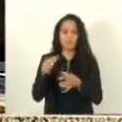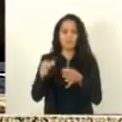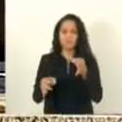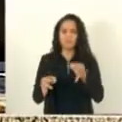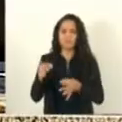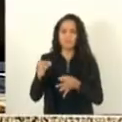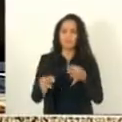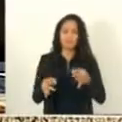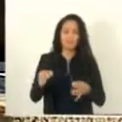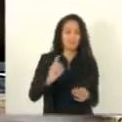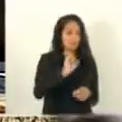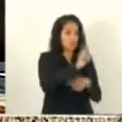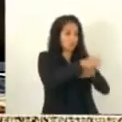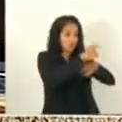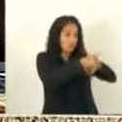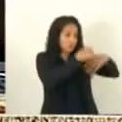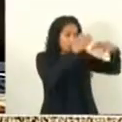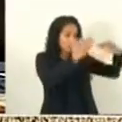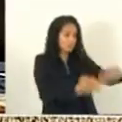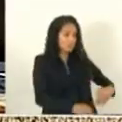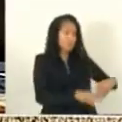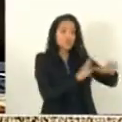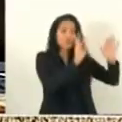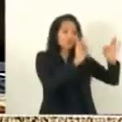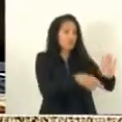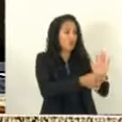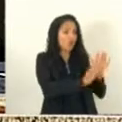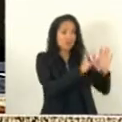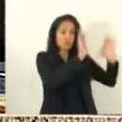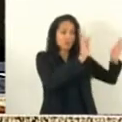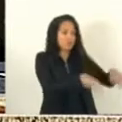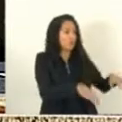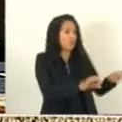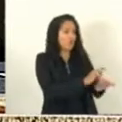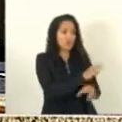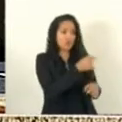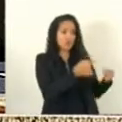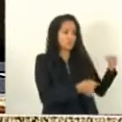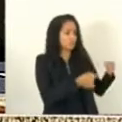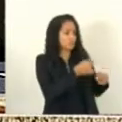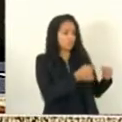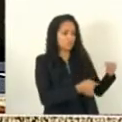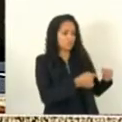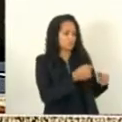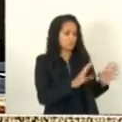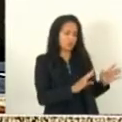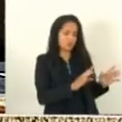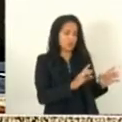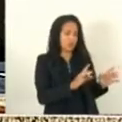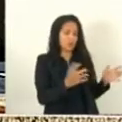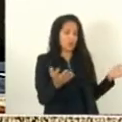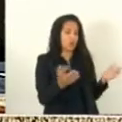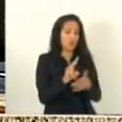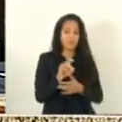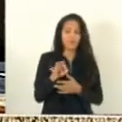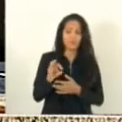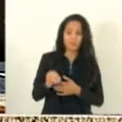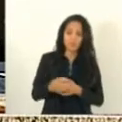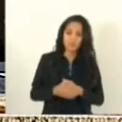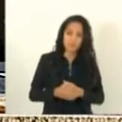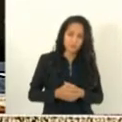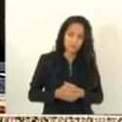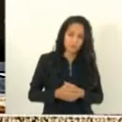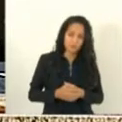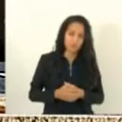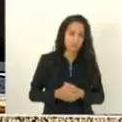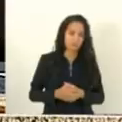Eu daria a palavra, Vossa Excelência, no tempo correto. Eu já vi encerrado as discussões. Quando, e nesse momento nós vamos discutir veto. Senhor presidente, quando